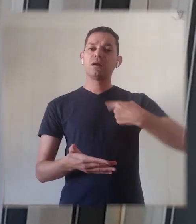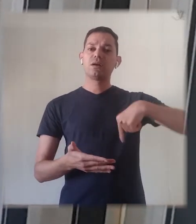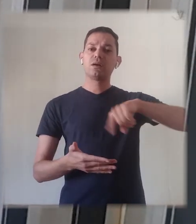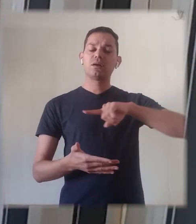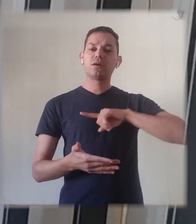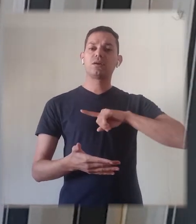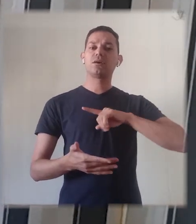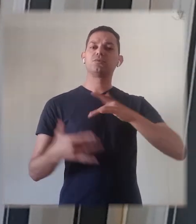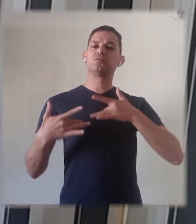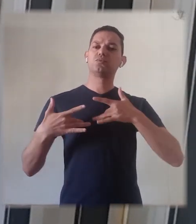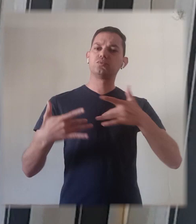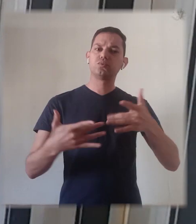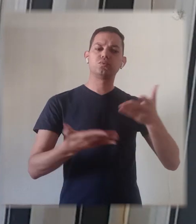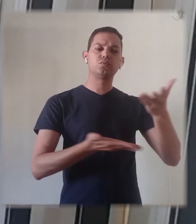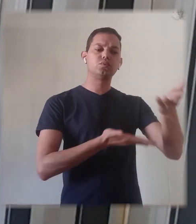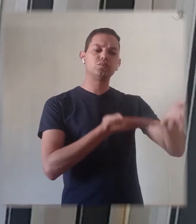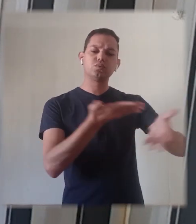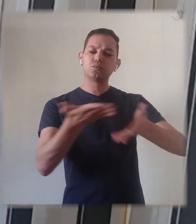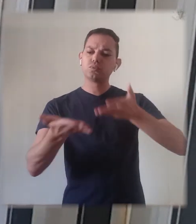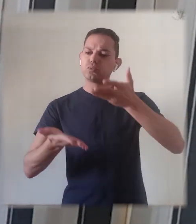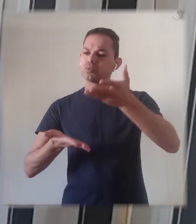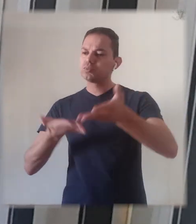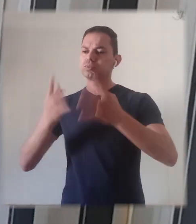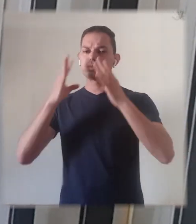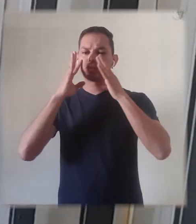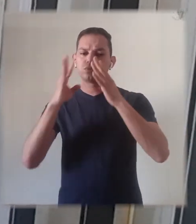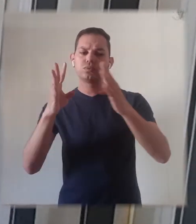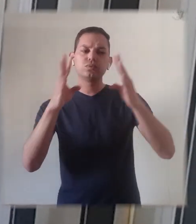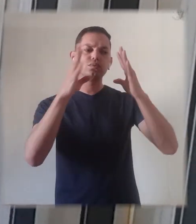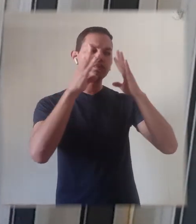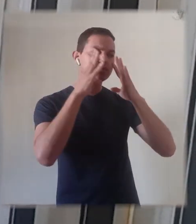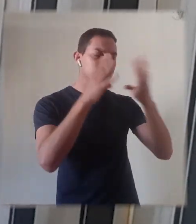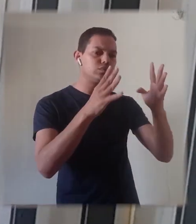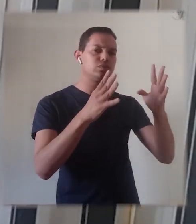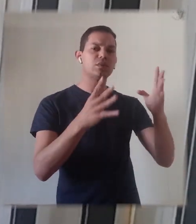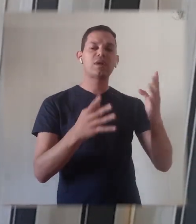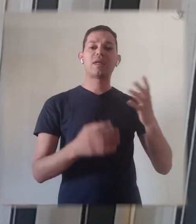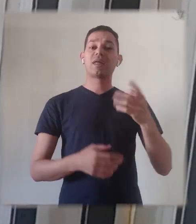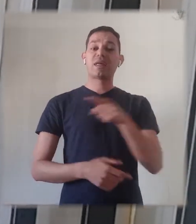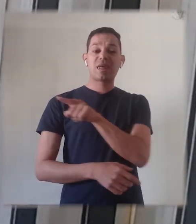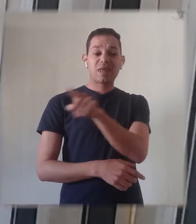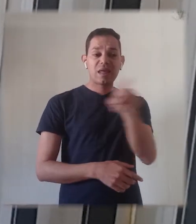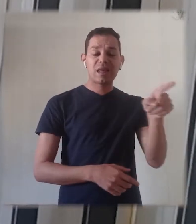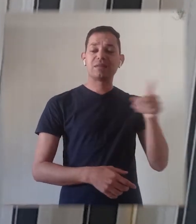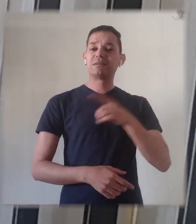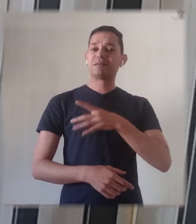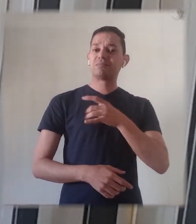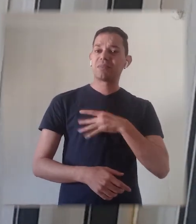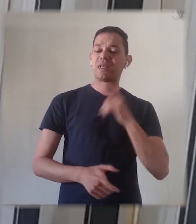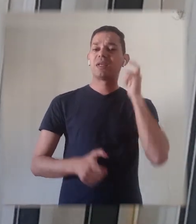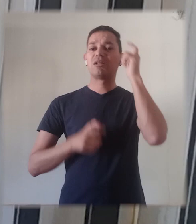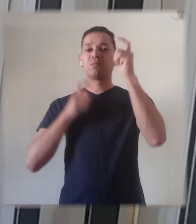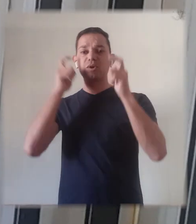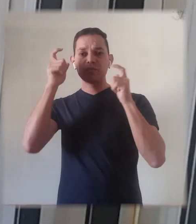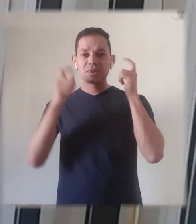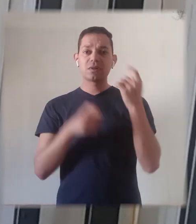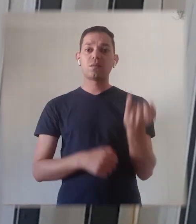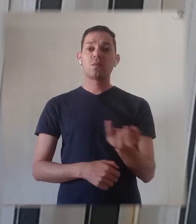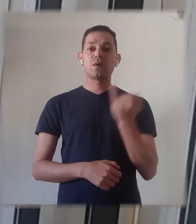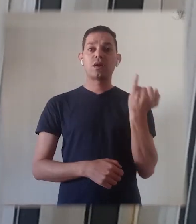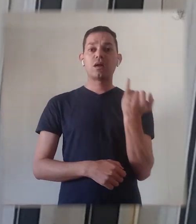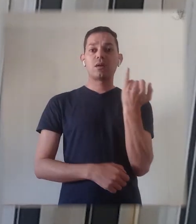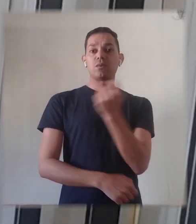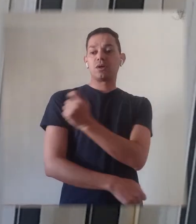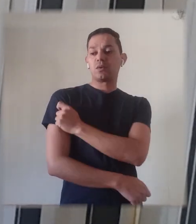momento é o acolhimento e o reconhecimento das emoções dos alunos. Receios, medos. É muito importante que